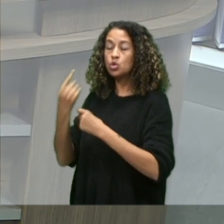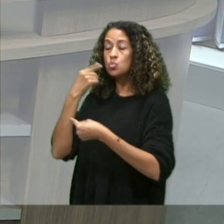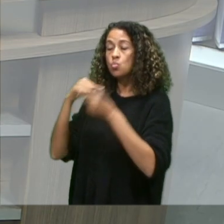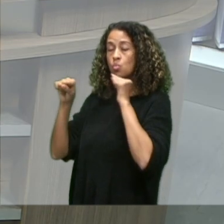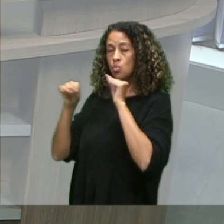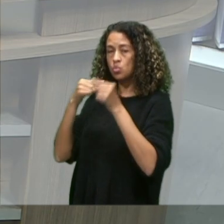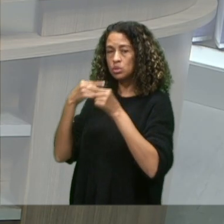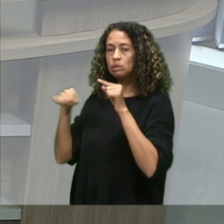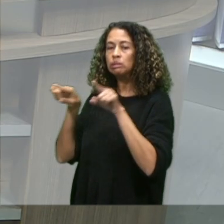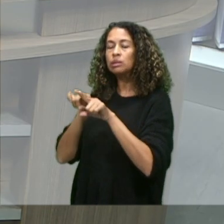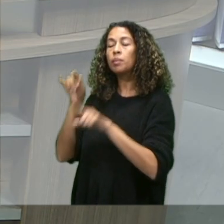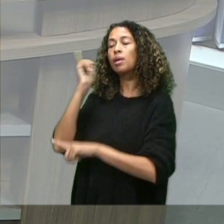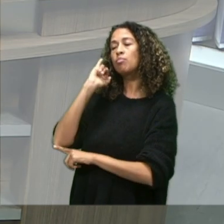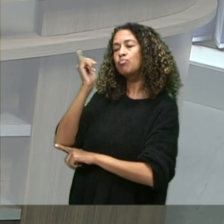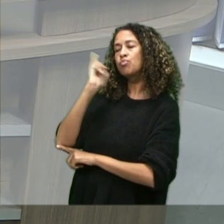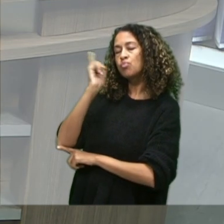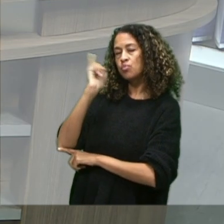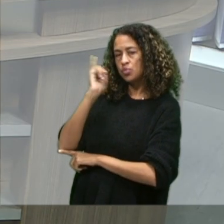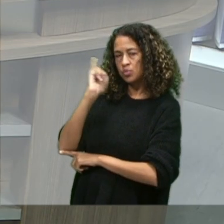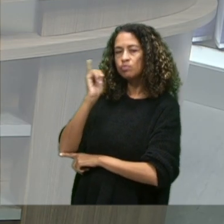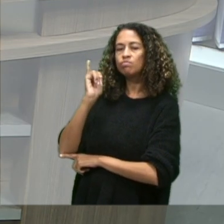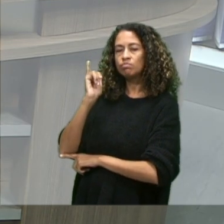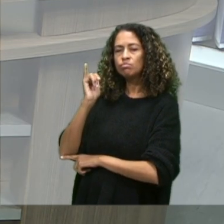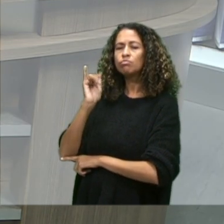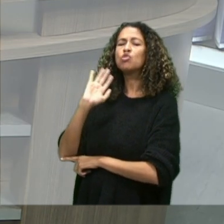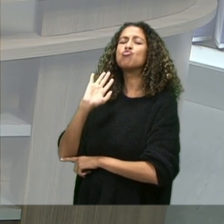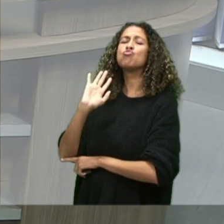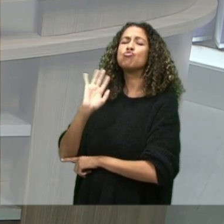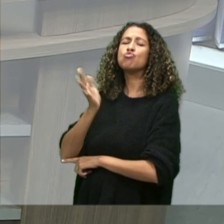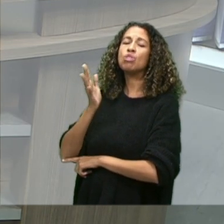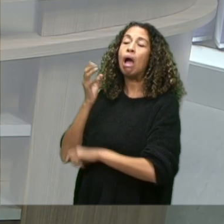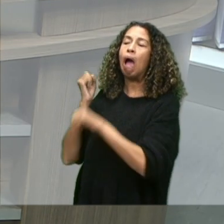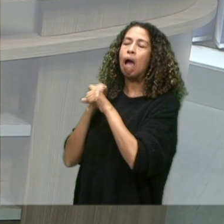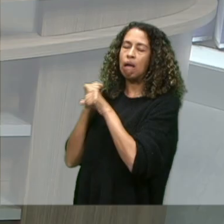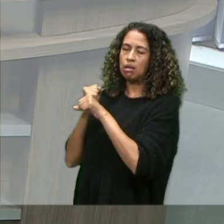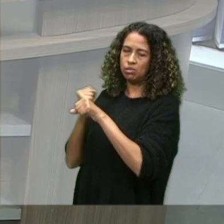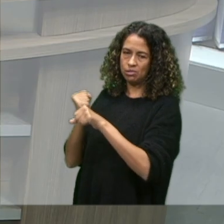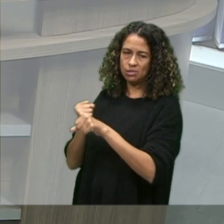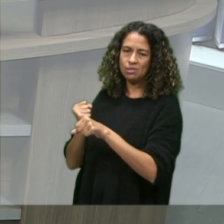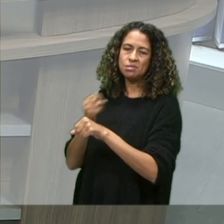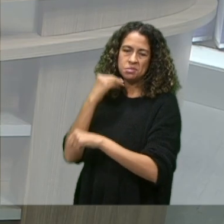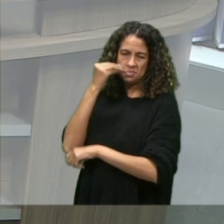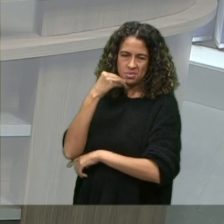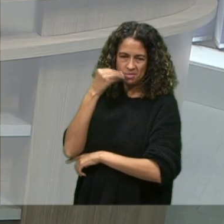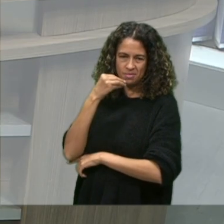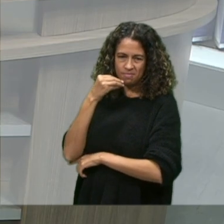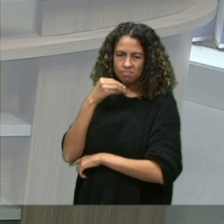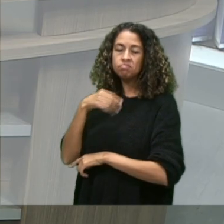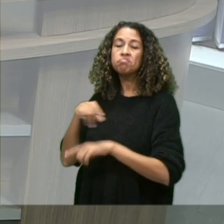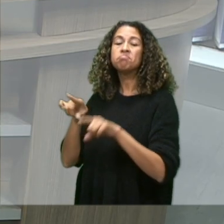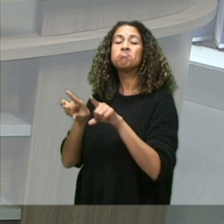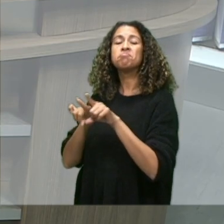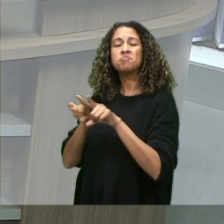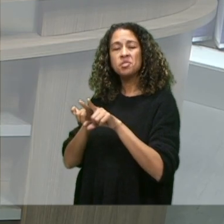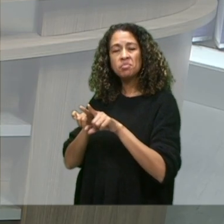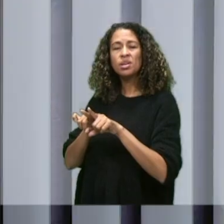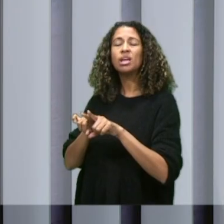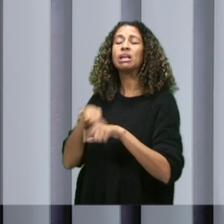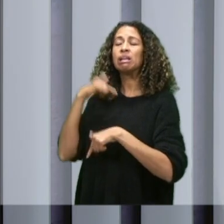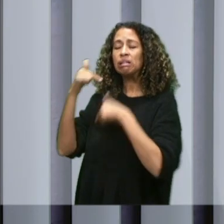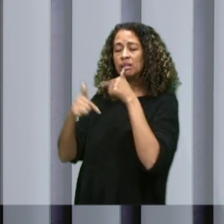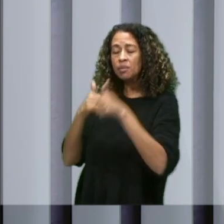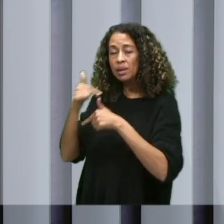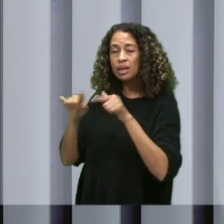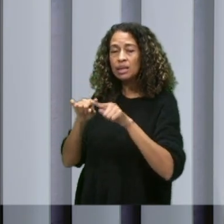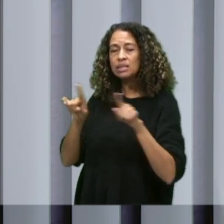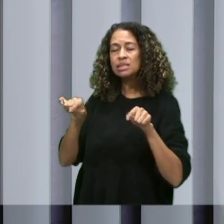e contação de histórias. Isso eu já faço já há bastante tempo. Mas também atuei bastante com as crianças em